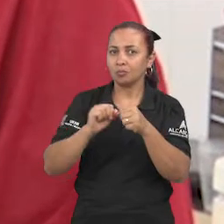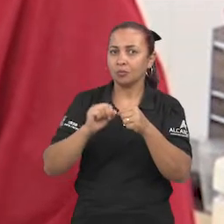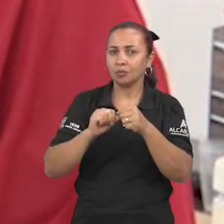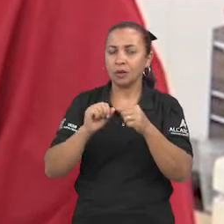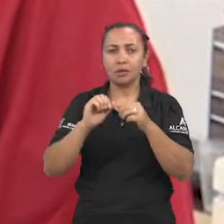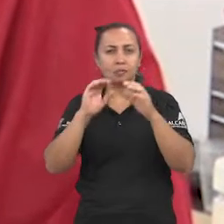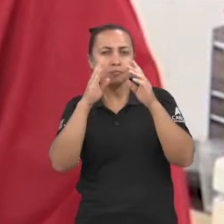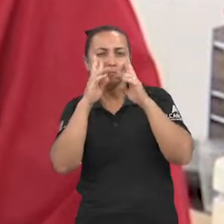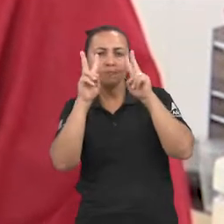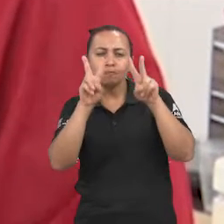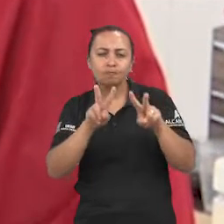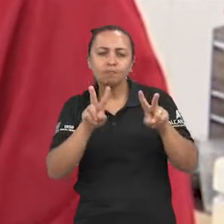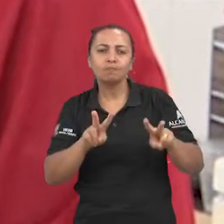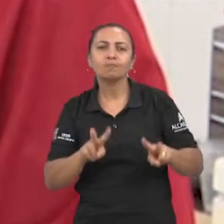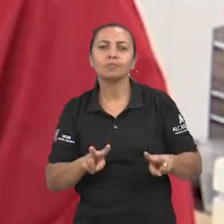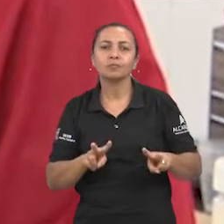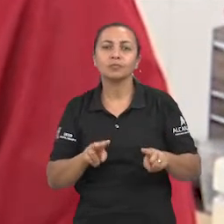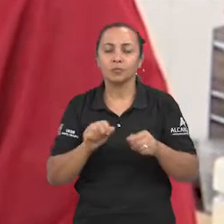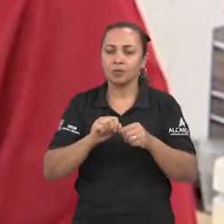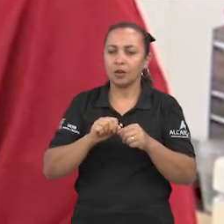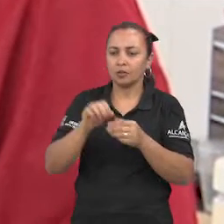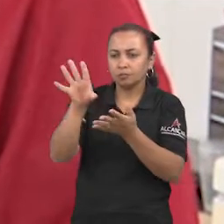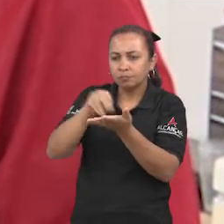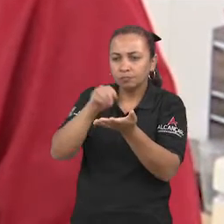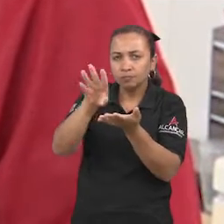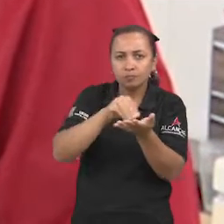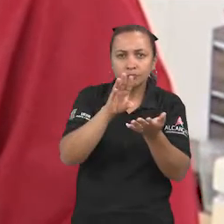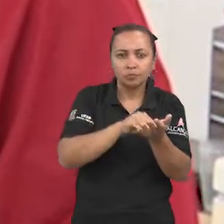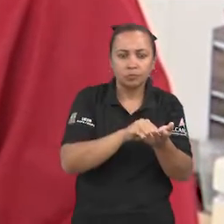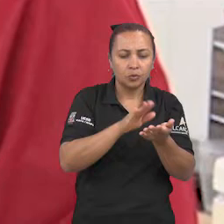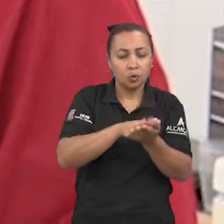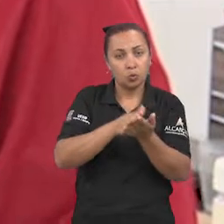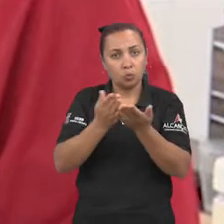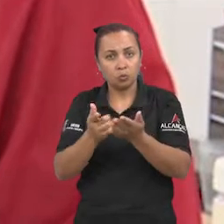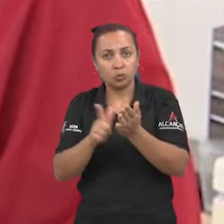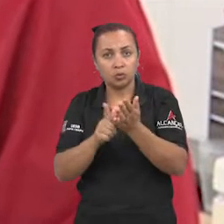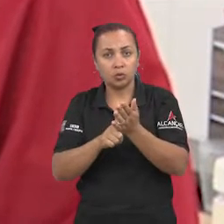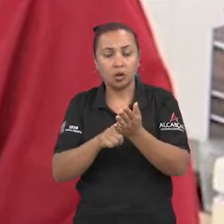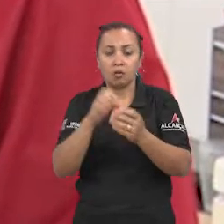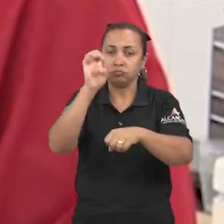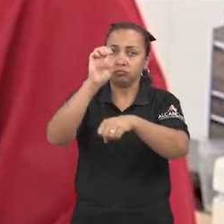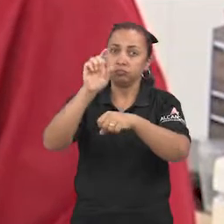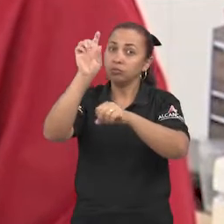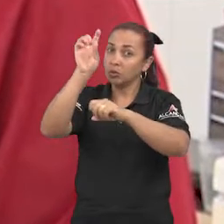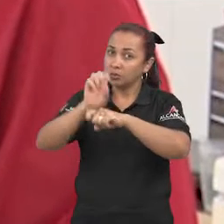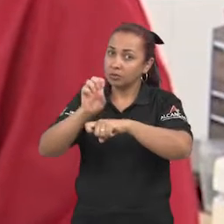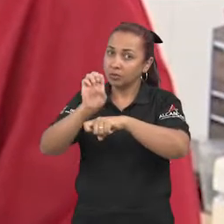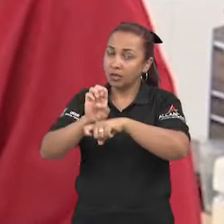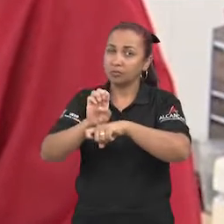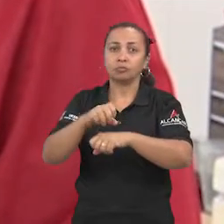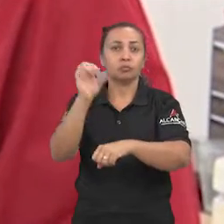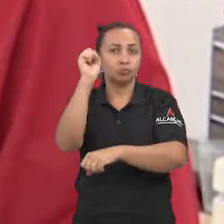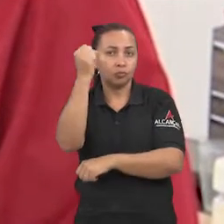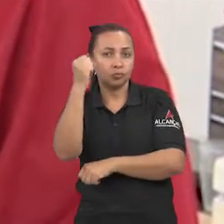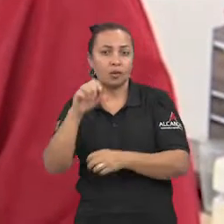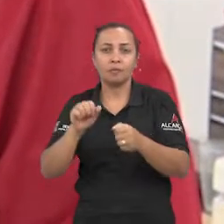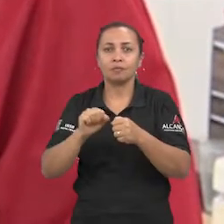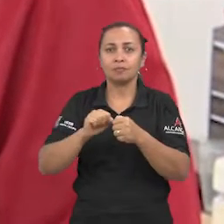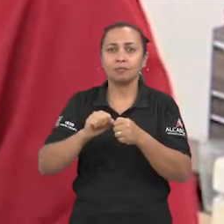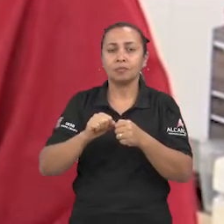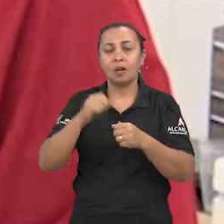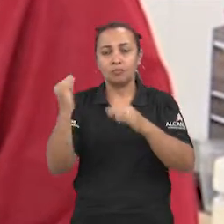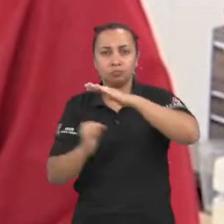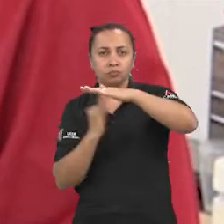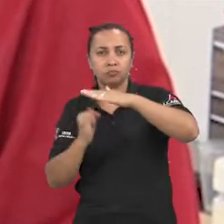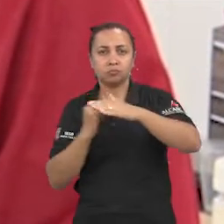triagem no boletim vacinal do estado de Sergipe, onde foram recrutadas as instituições de longa permanência que abrigam idosos que já